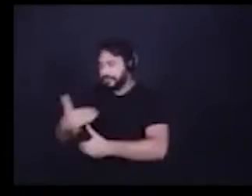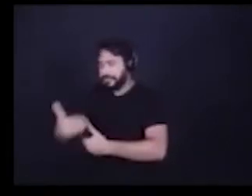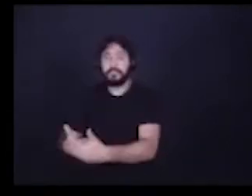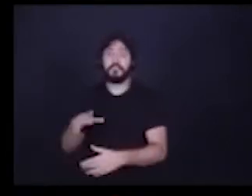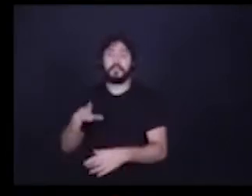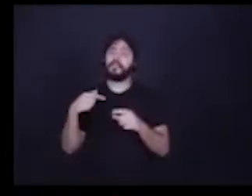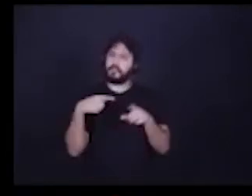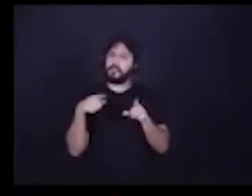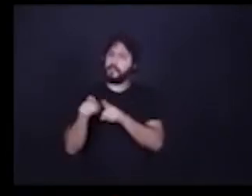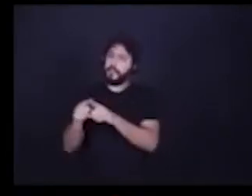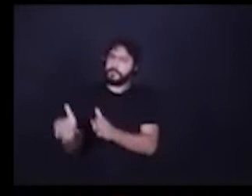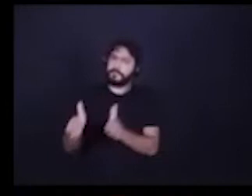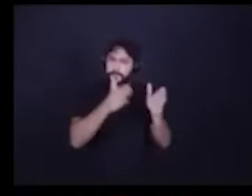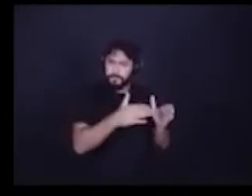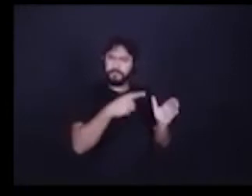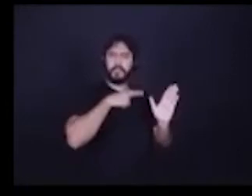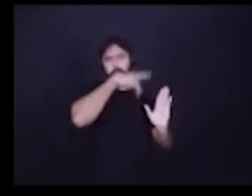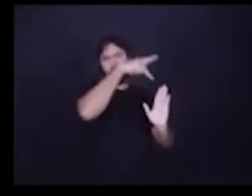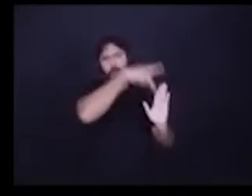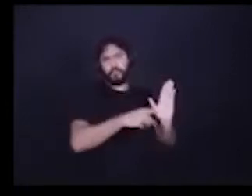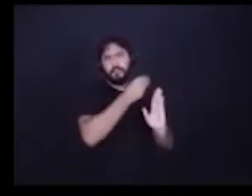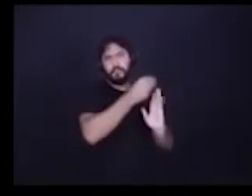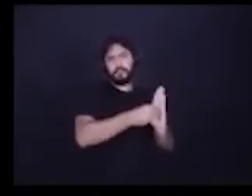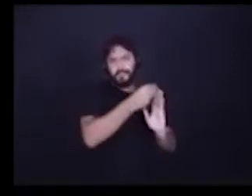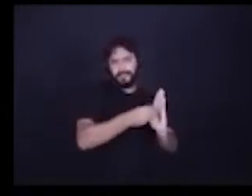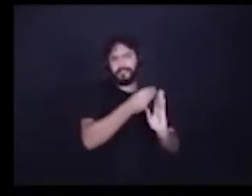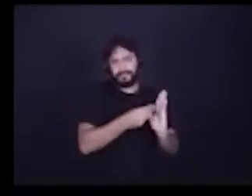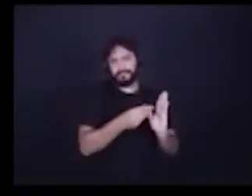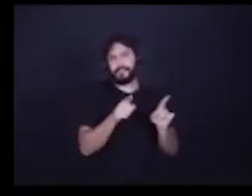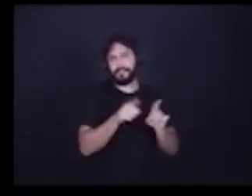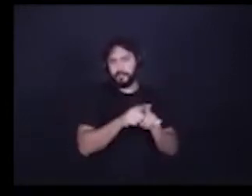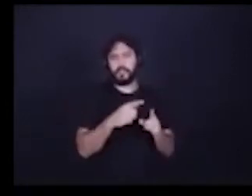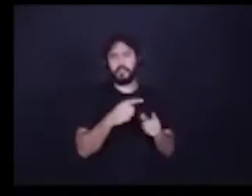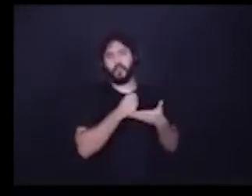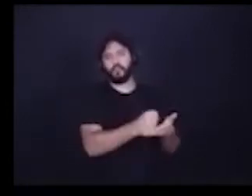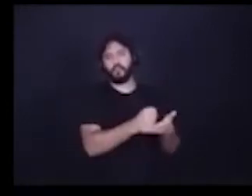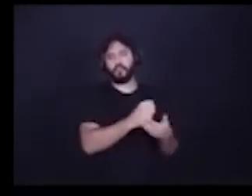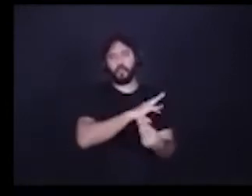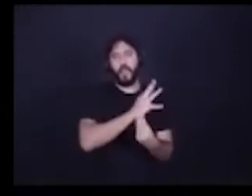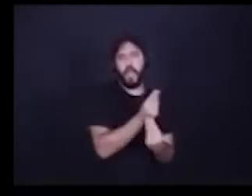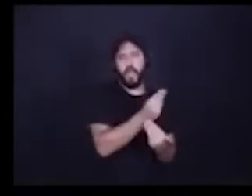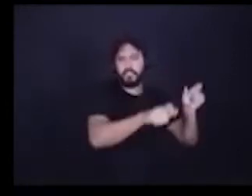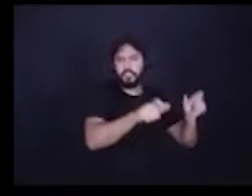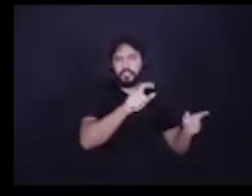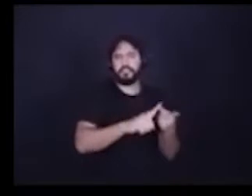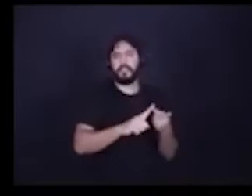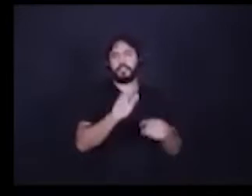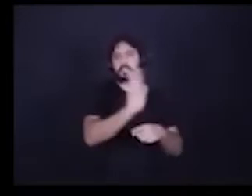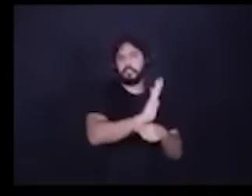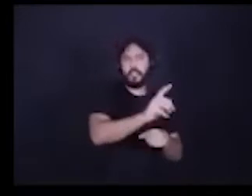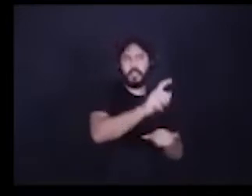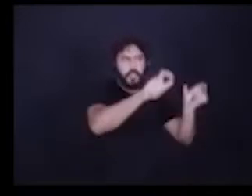de projetos como designer gráfico, colaborando com artistas, cineastas,